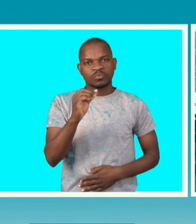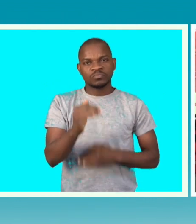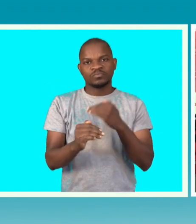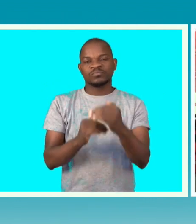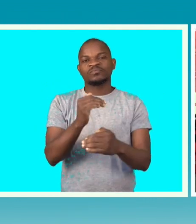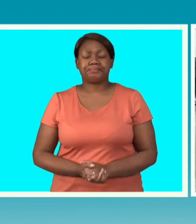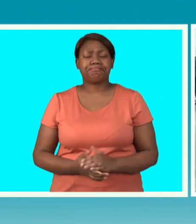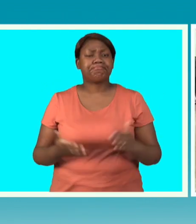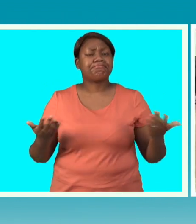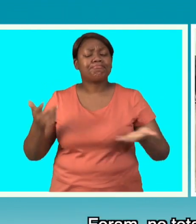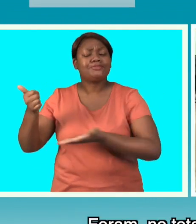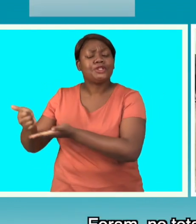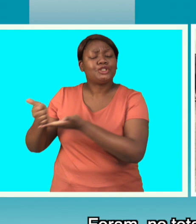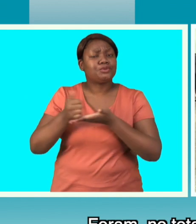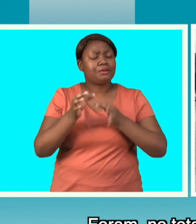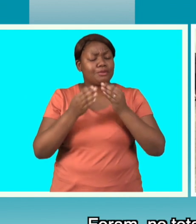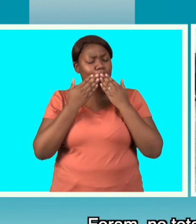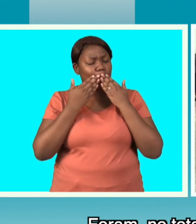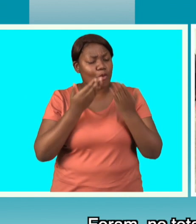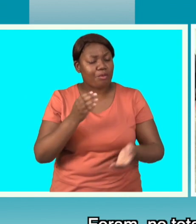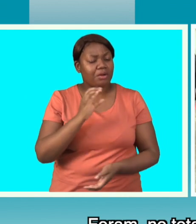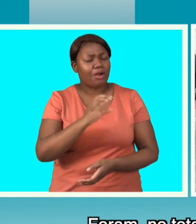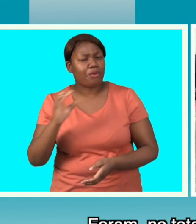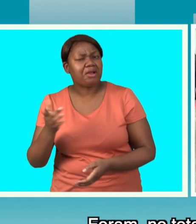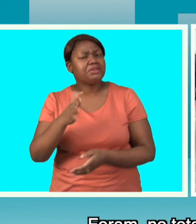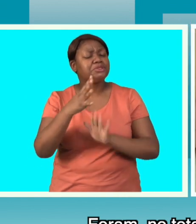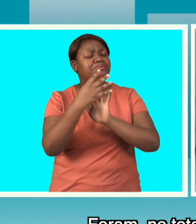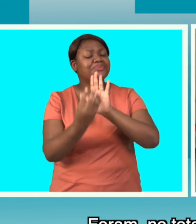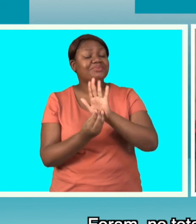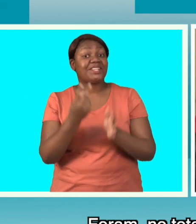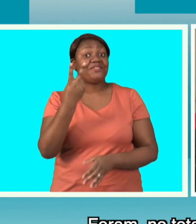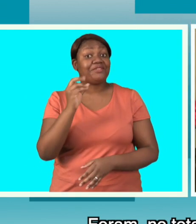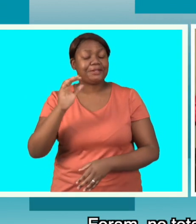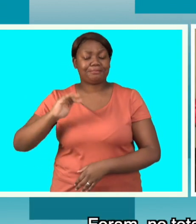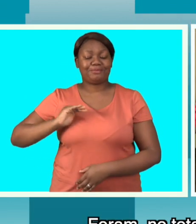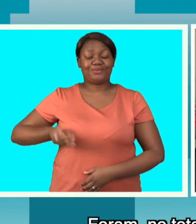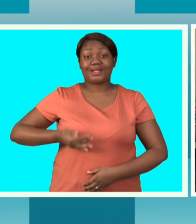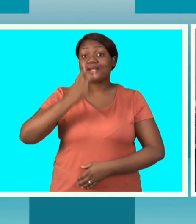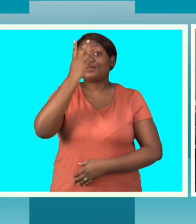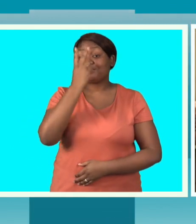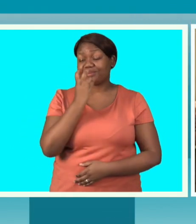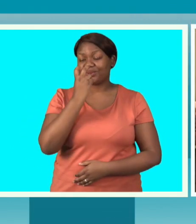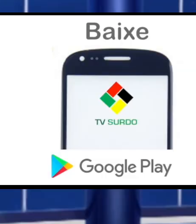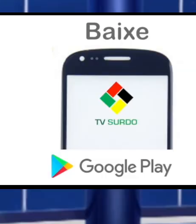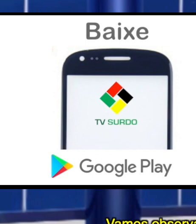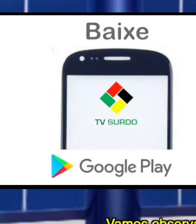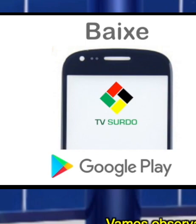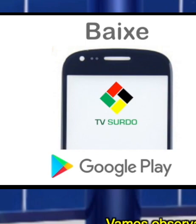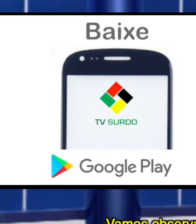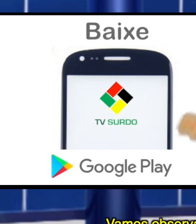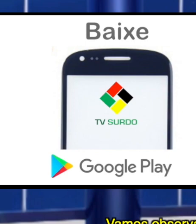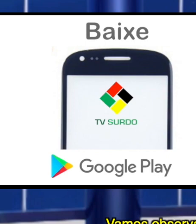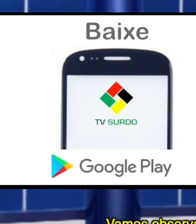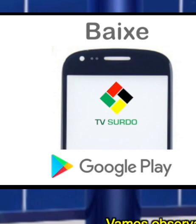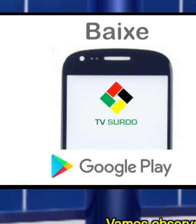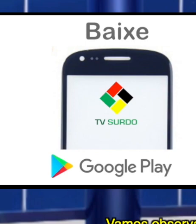chegar muito longe. Foram no total 20 mulheres cegas beneficiadas por esta iniciativa. Vamos